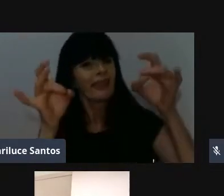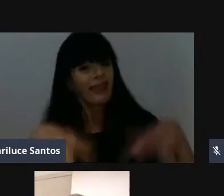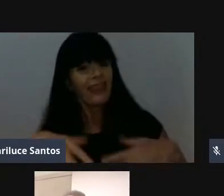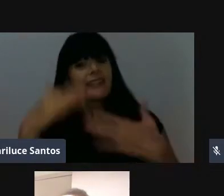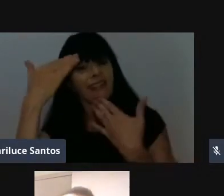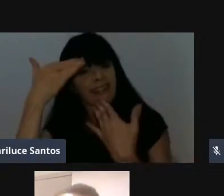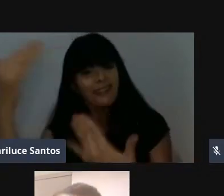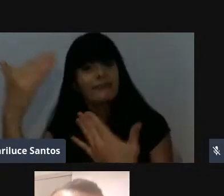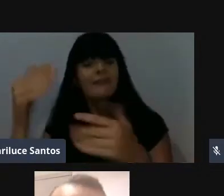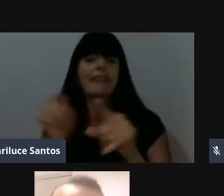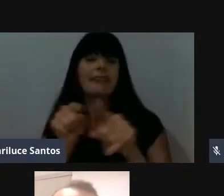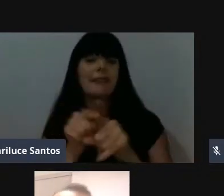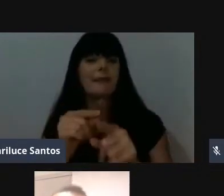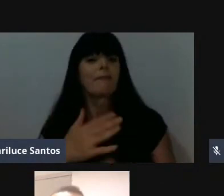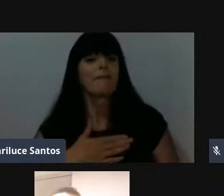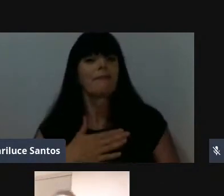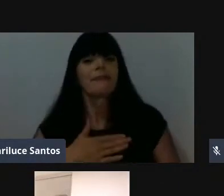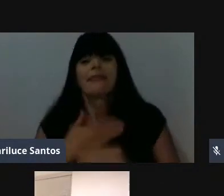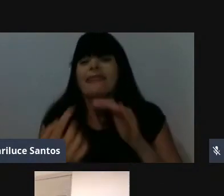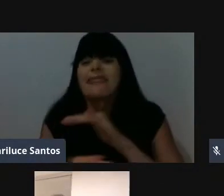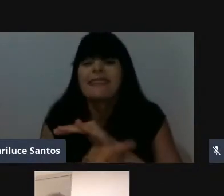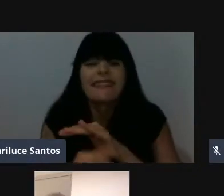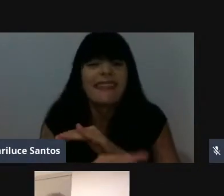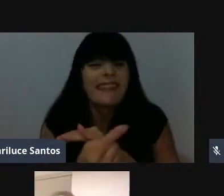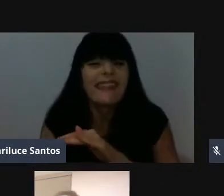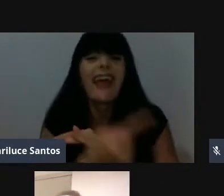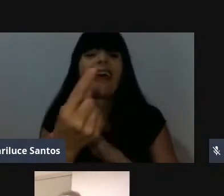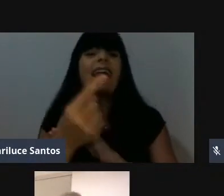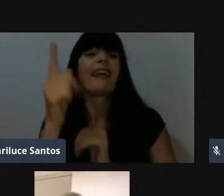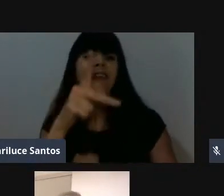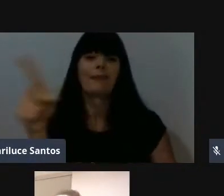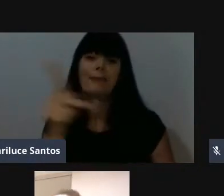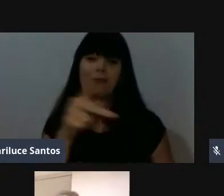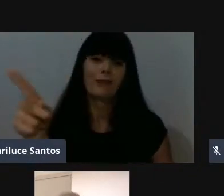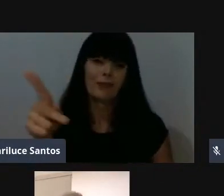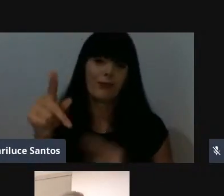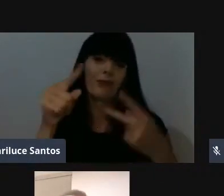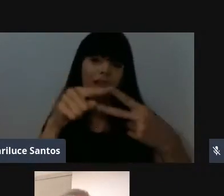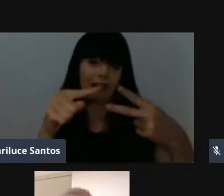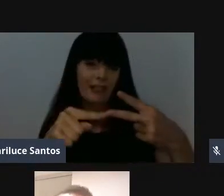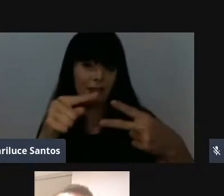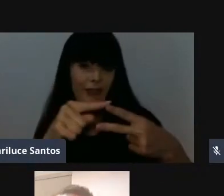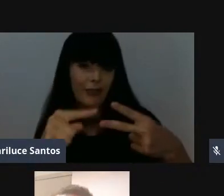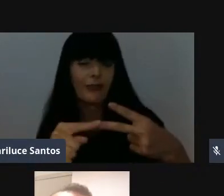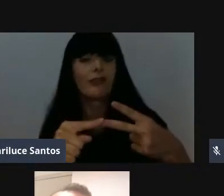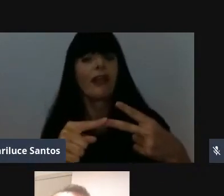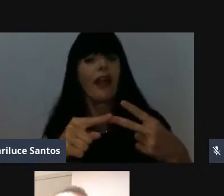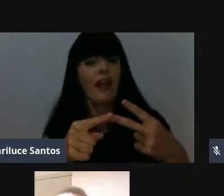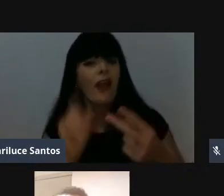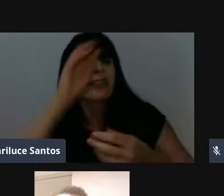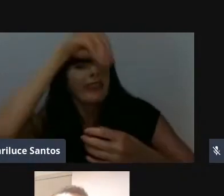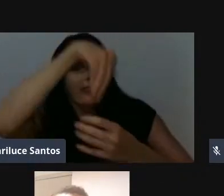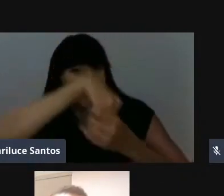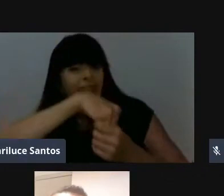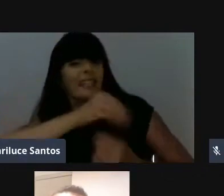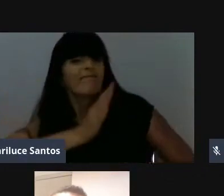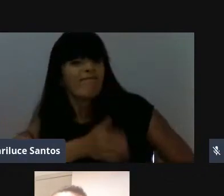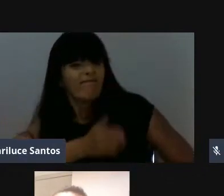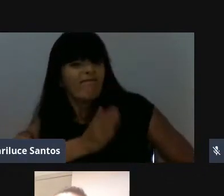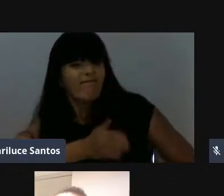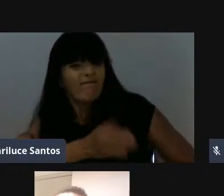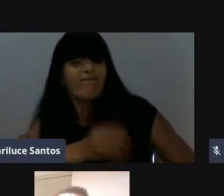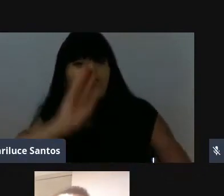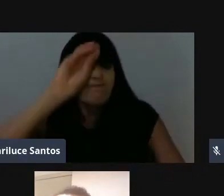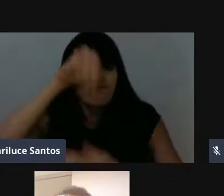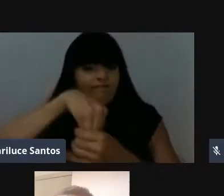os meus agradecimentos aí, né, as minhas eternas professoras, Natália, Glaucia, carrego vocês comigo,